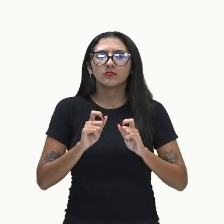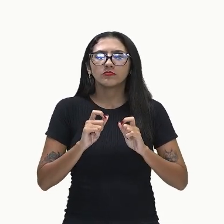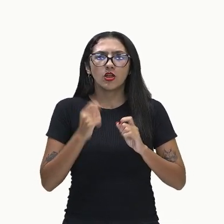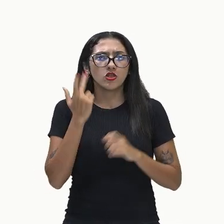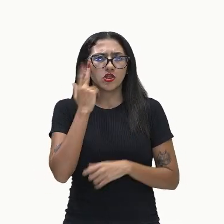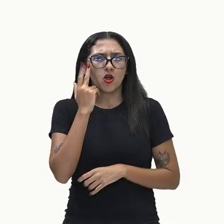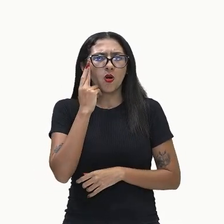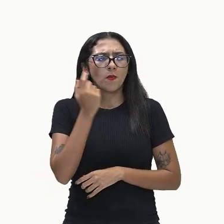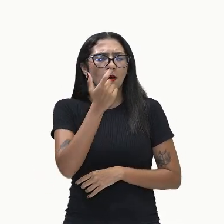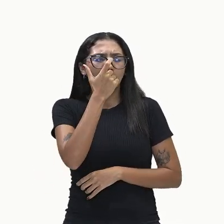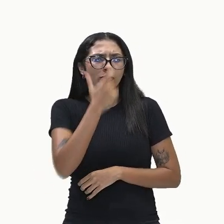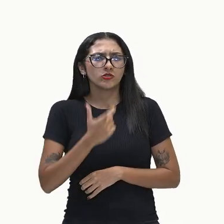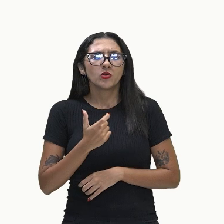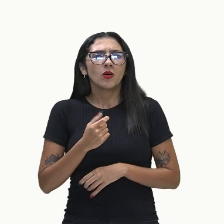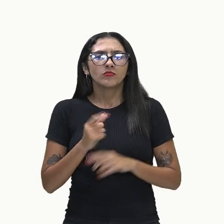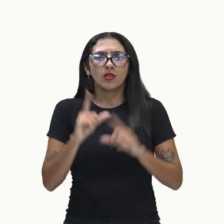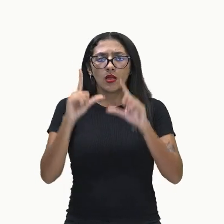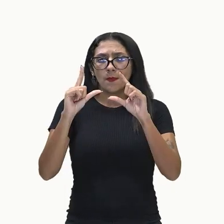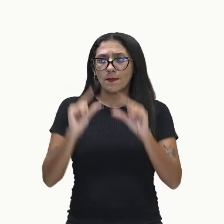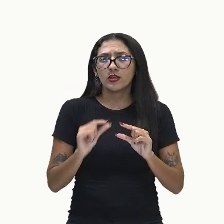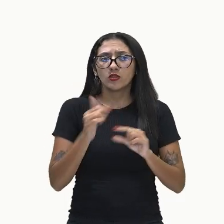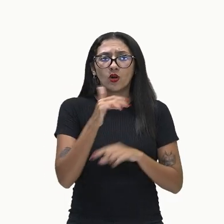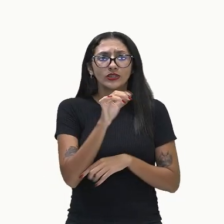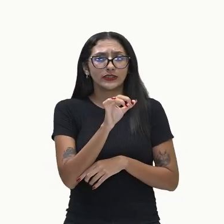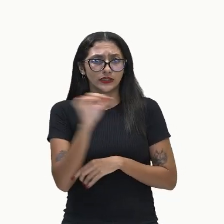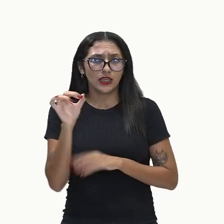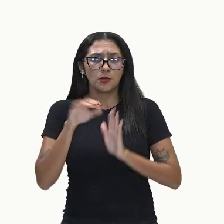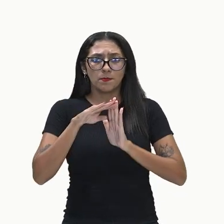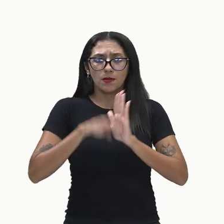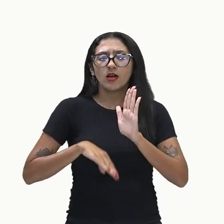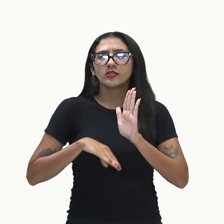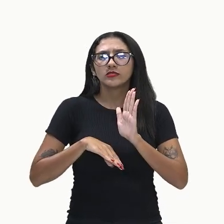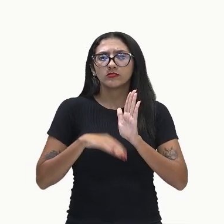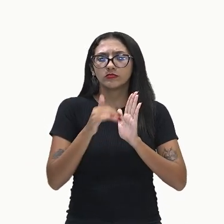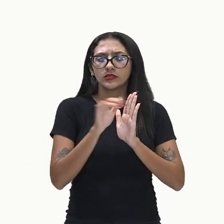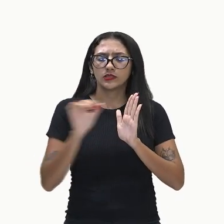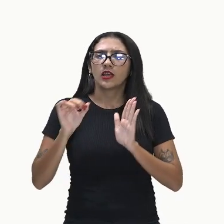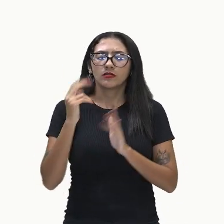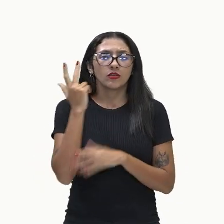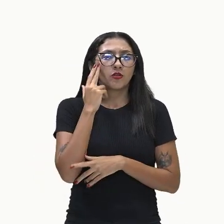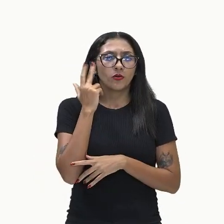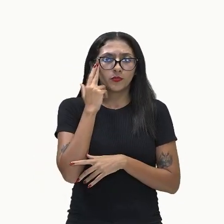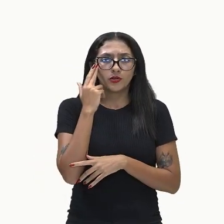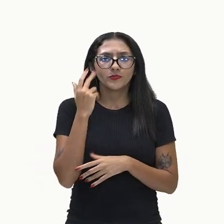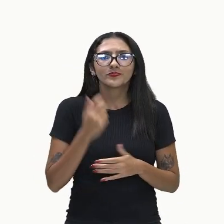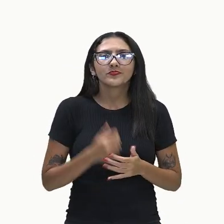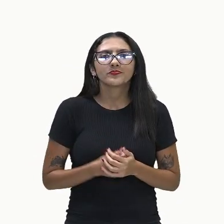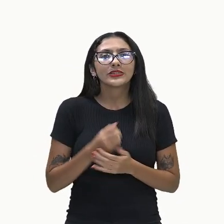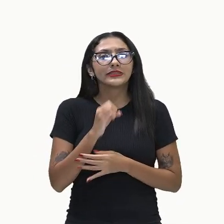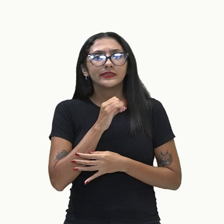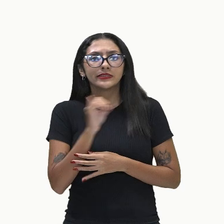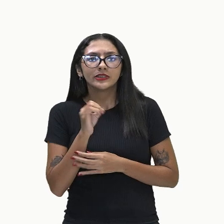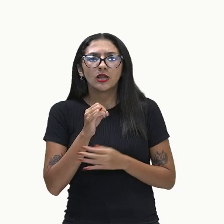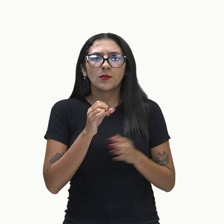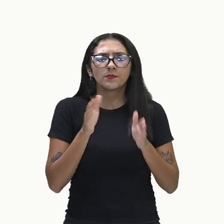tá bom? Se for abaixo de 100, a pessoa já está numa condição normal de glicemia. Se der